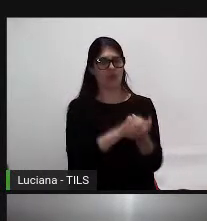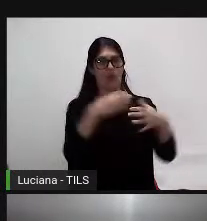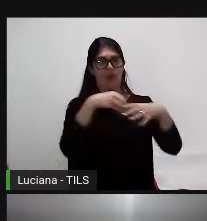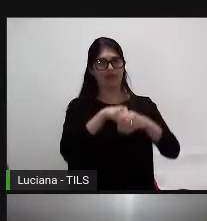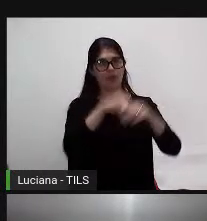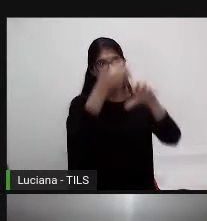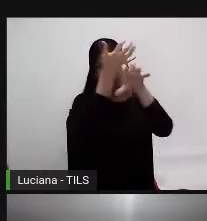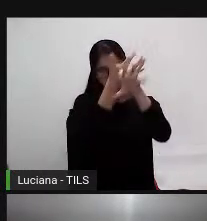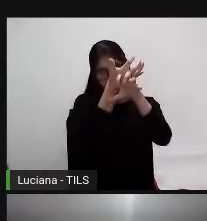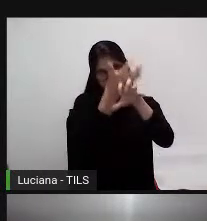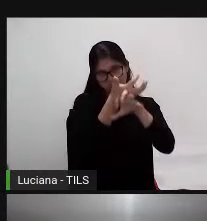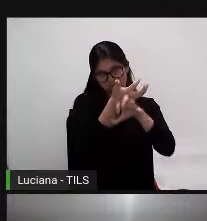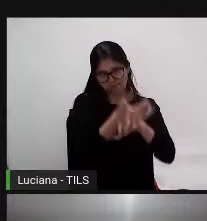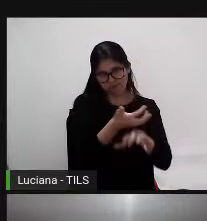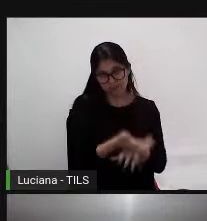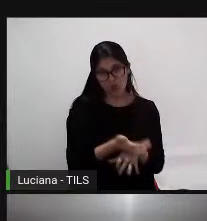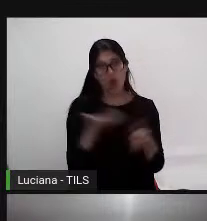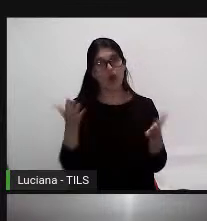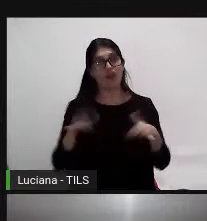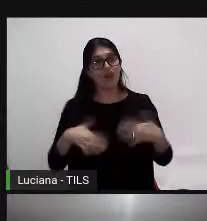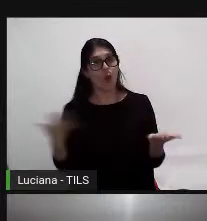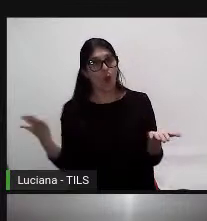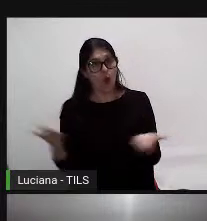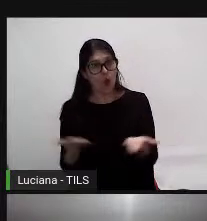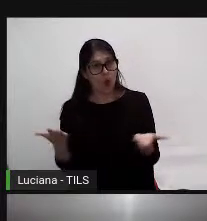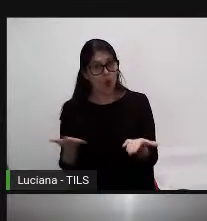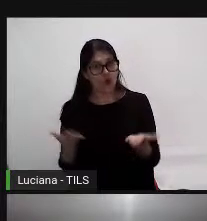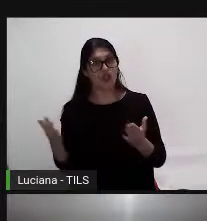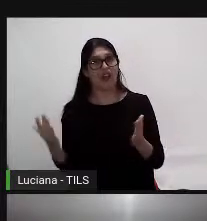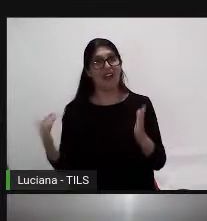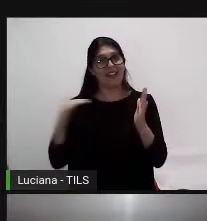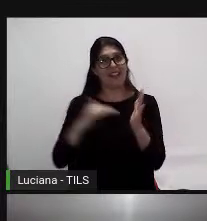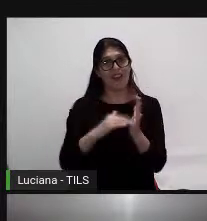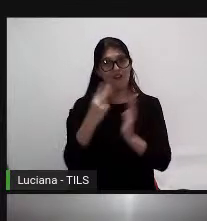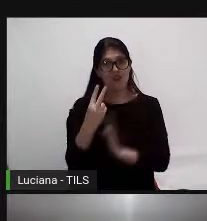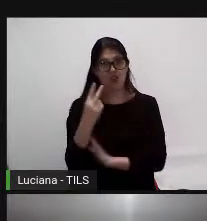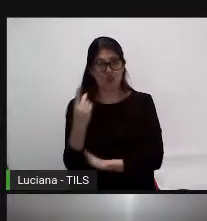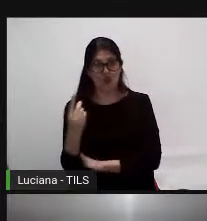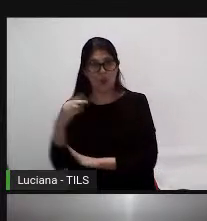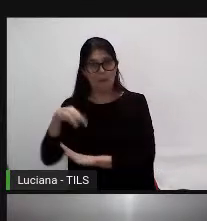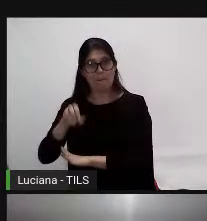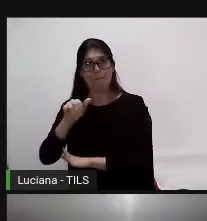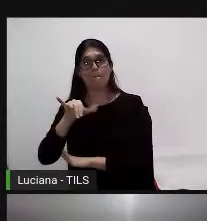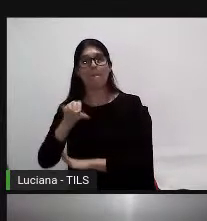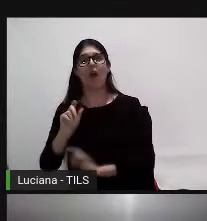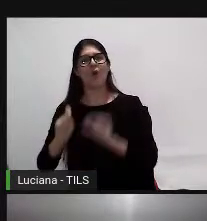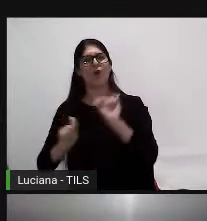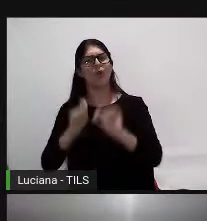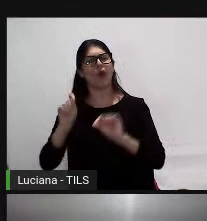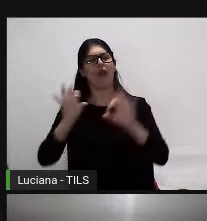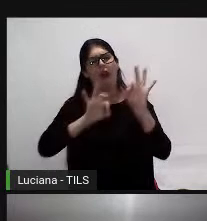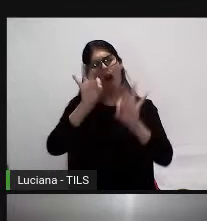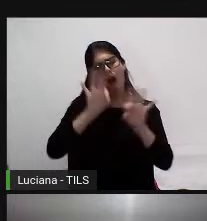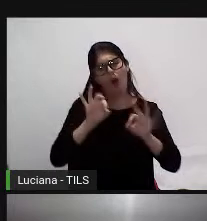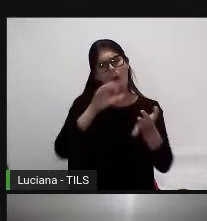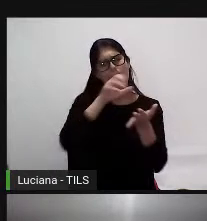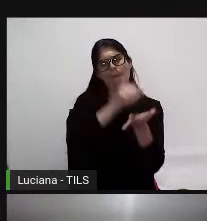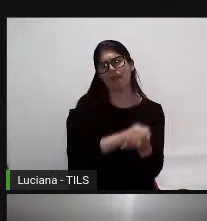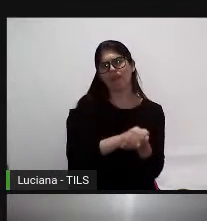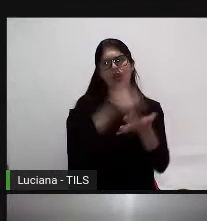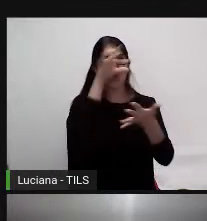estamos, desde hoje até o dia 21 de maio, no ajuste de matrícula. Alguns detalhes que não ficou claro, não